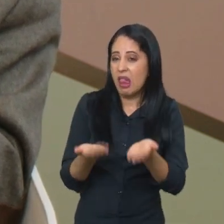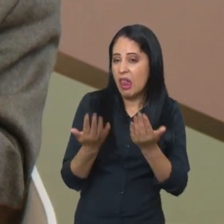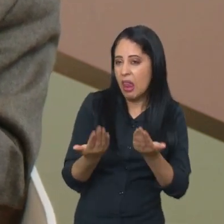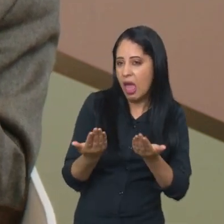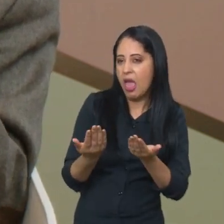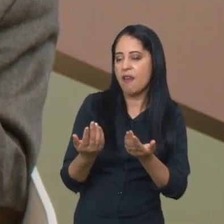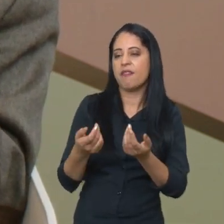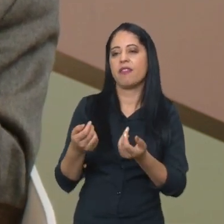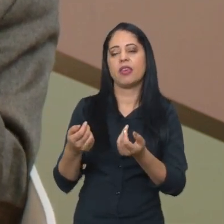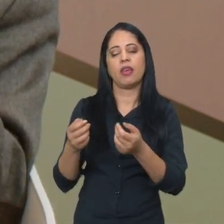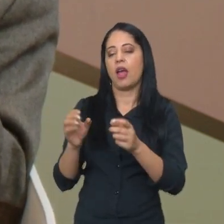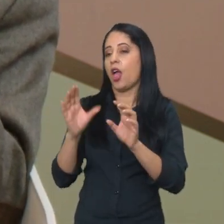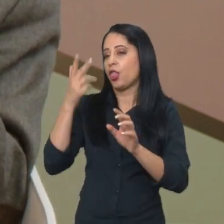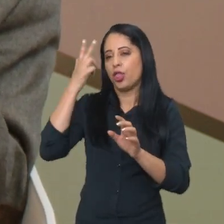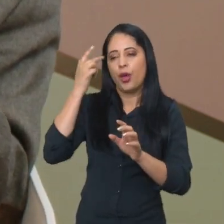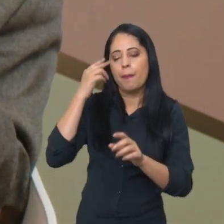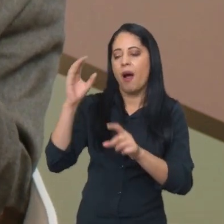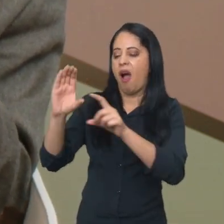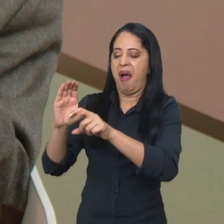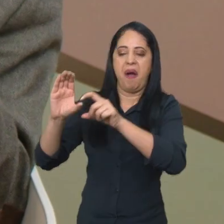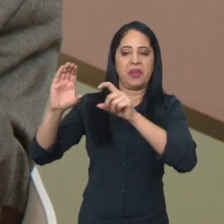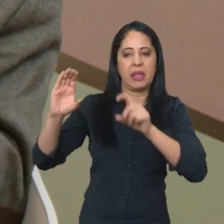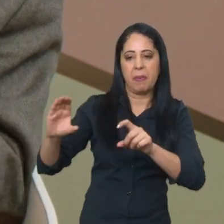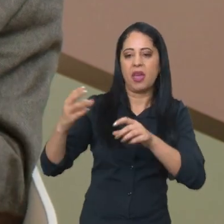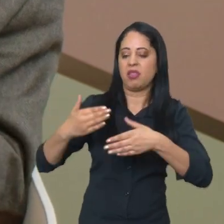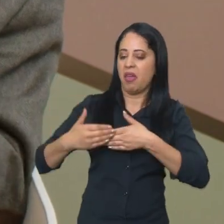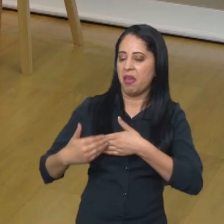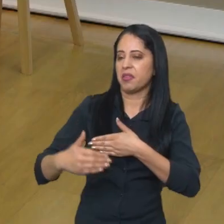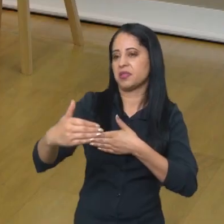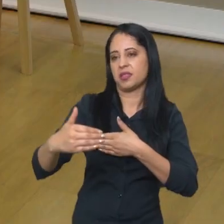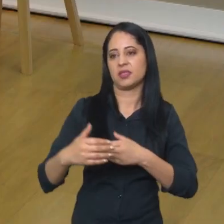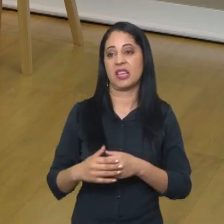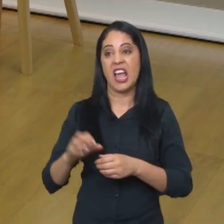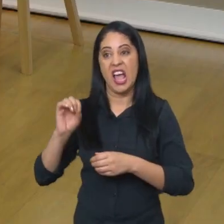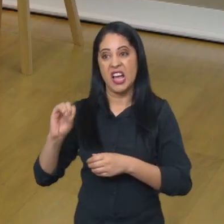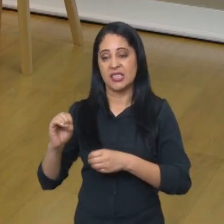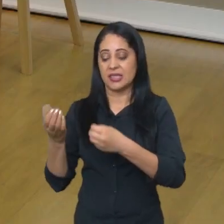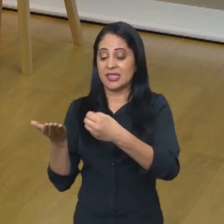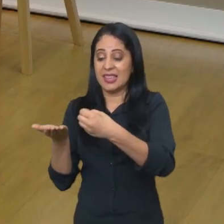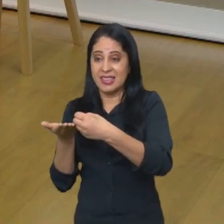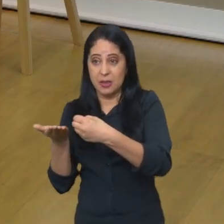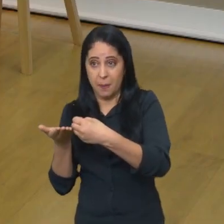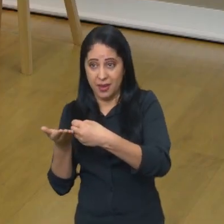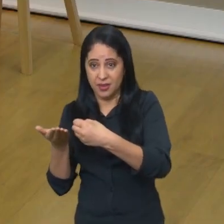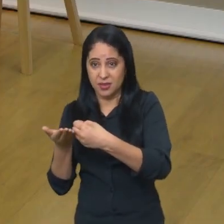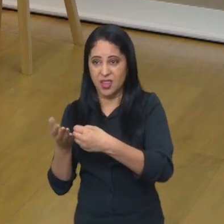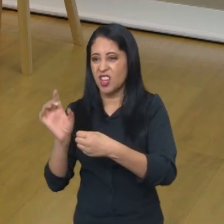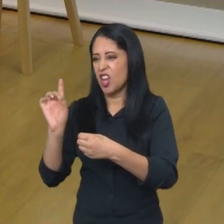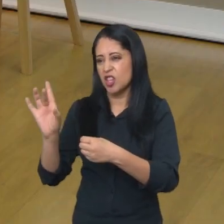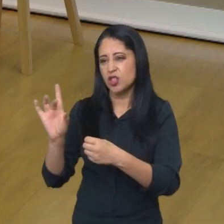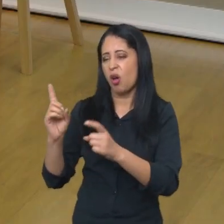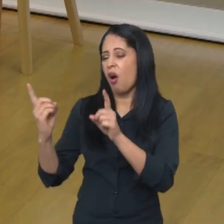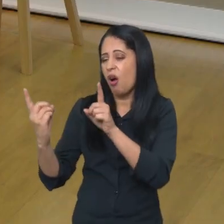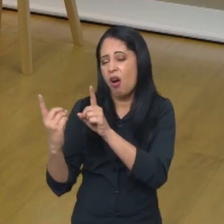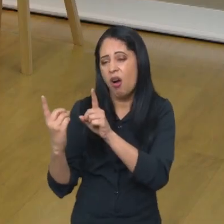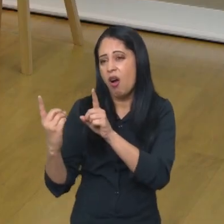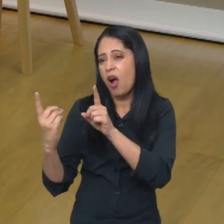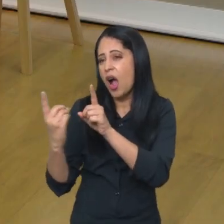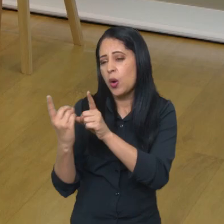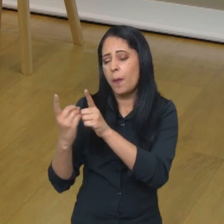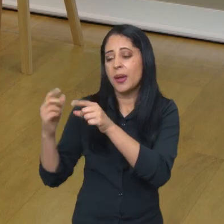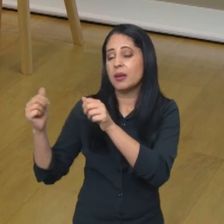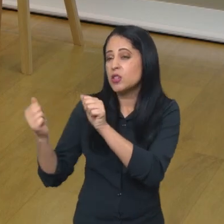moderado, você já precisa de cuidador, né? Então você começou... Está ali no meio termo. Está no meio termo, né? Já precisa de acompanhante, já precisa de... isso